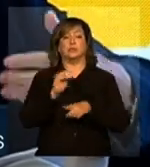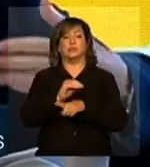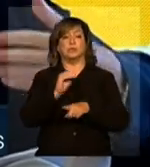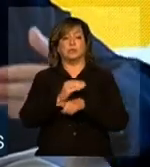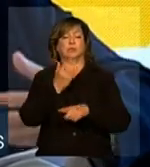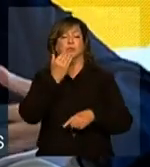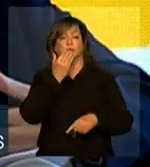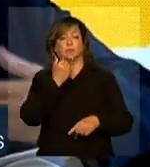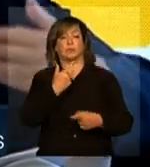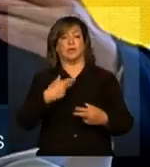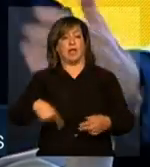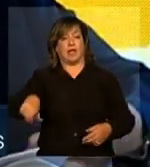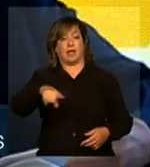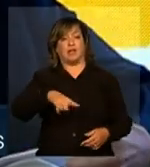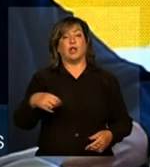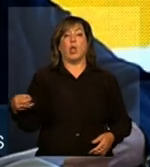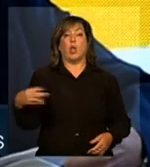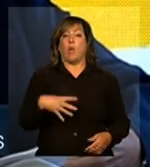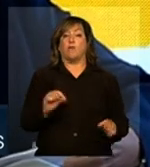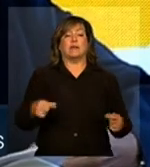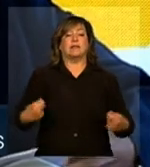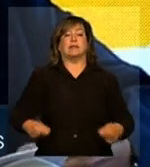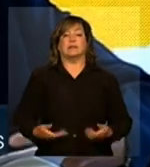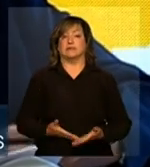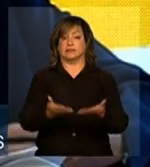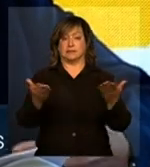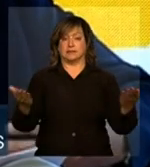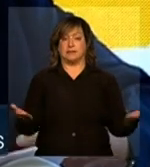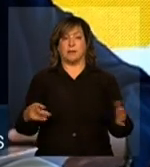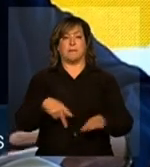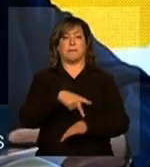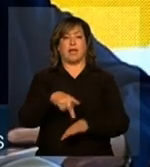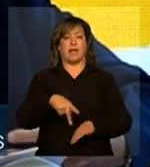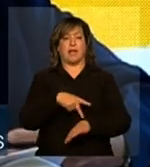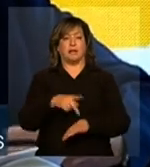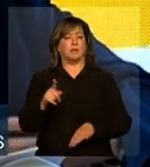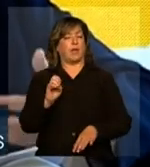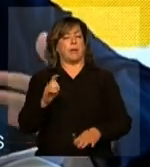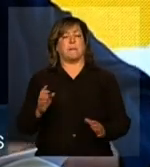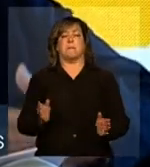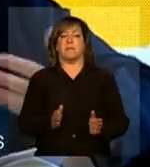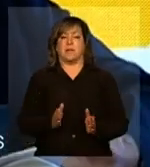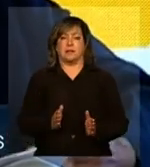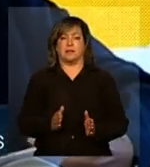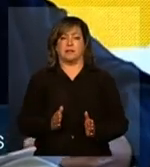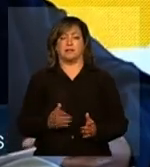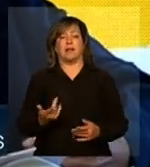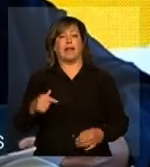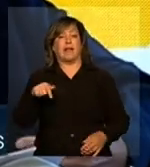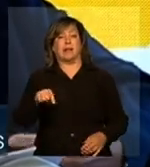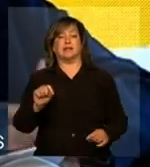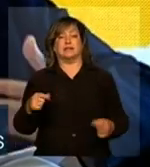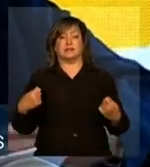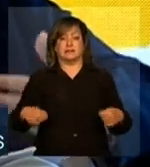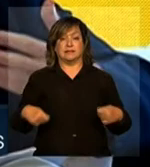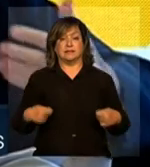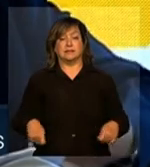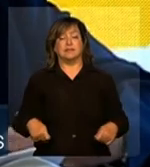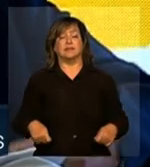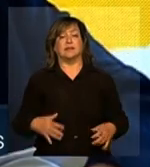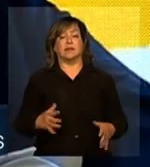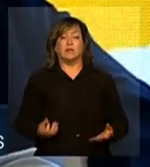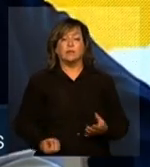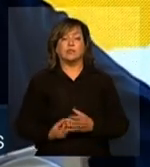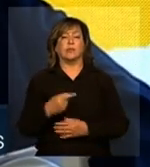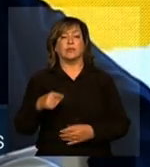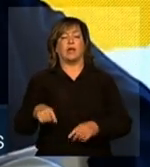alimentos essa nova demanda que surge no país, que não será pequena. E essa demanda deve surgir da